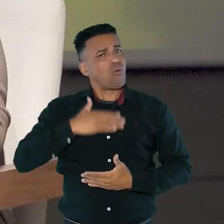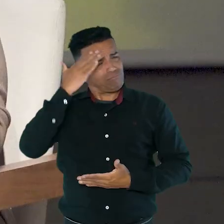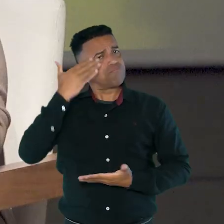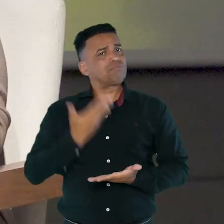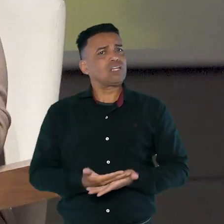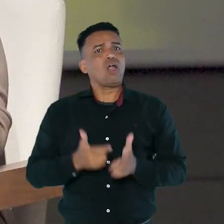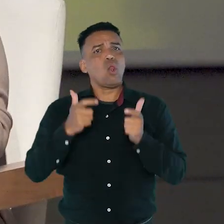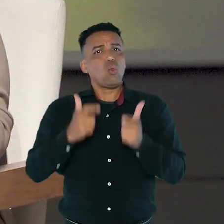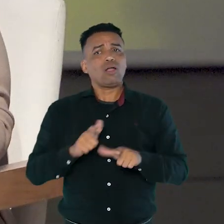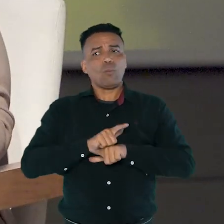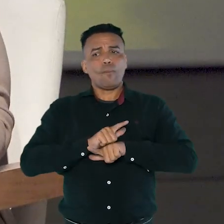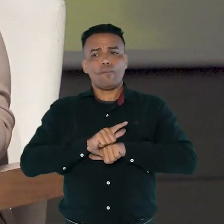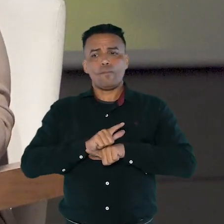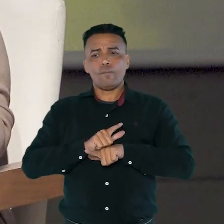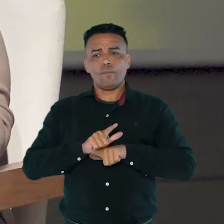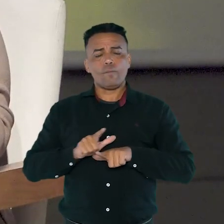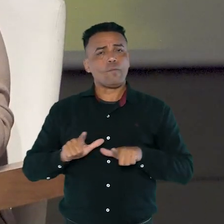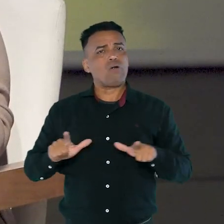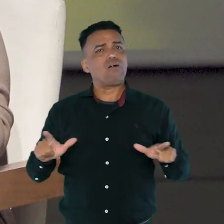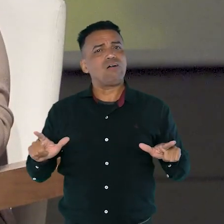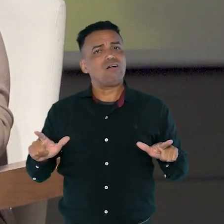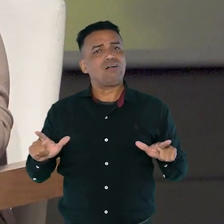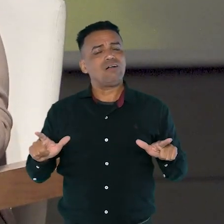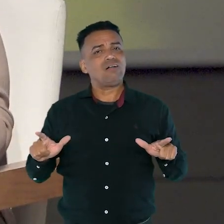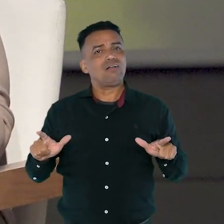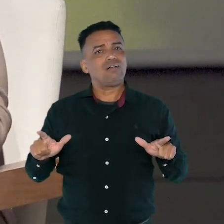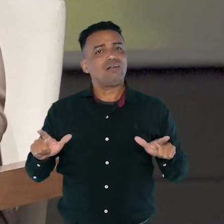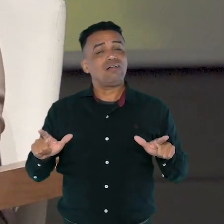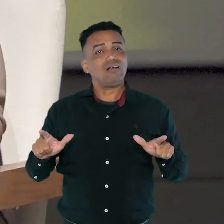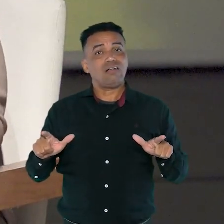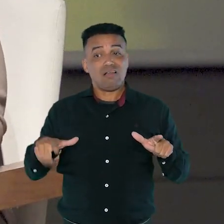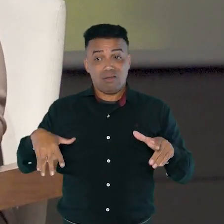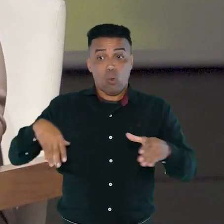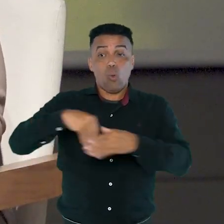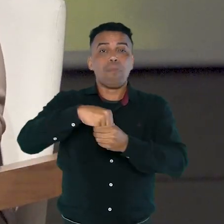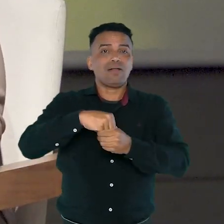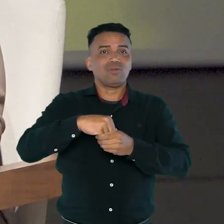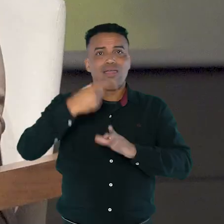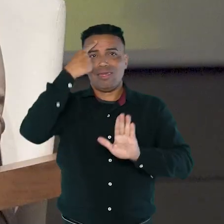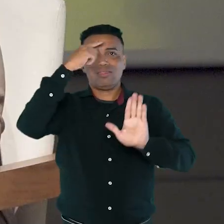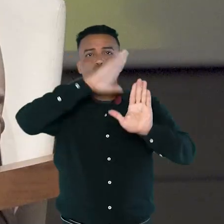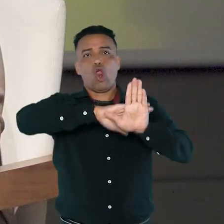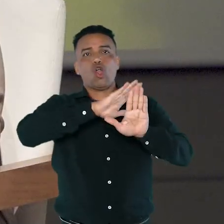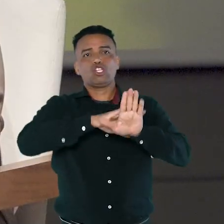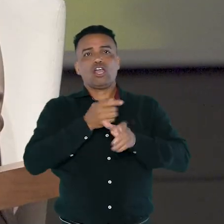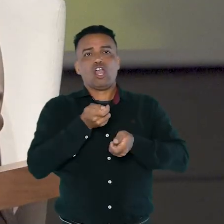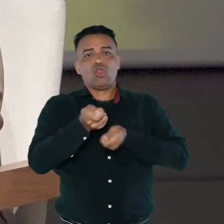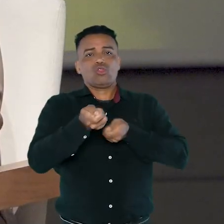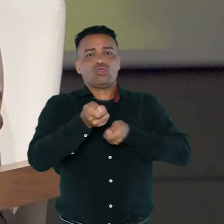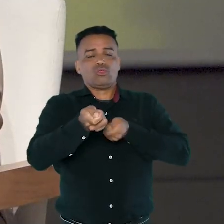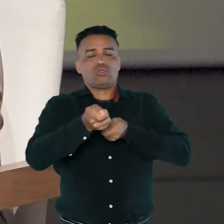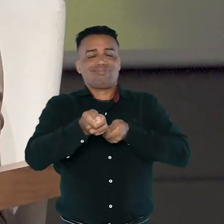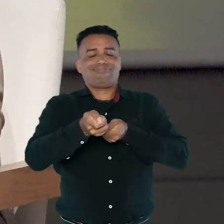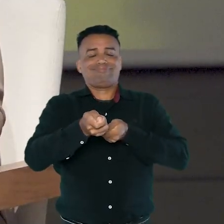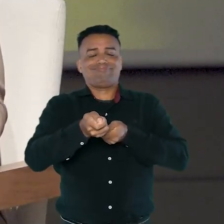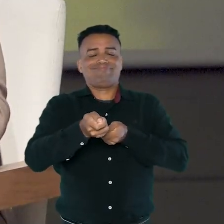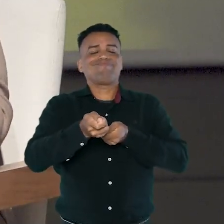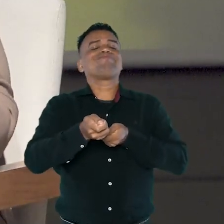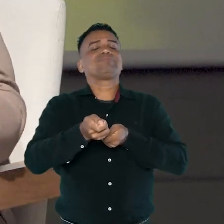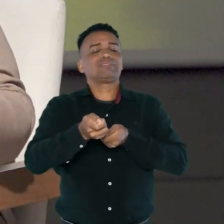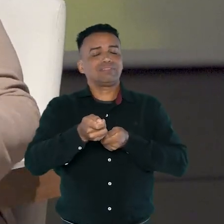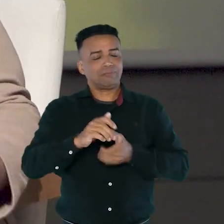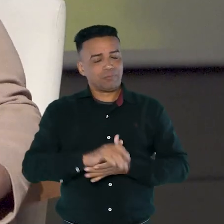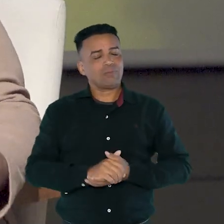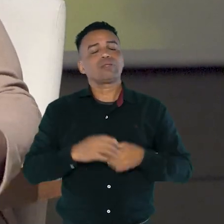Eu acredito que lugares vazios são ocupados por ideologias dominantes. Então, é